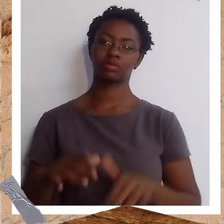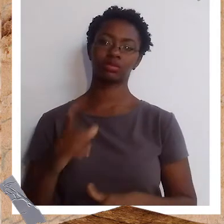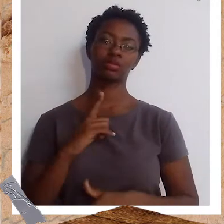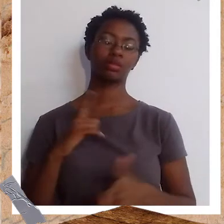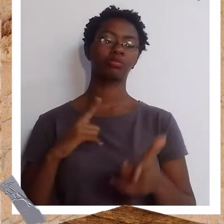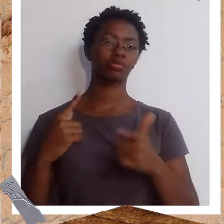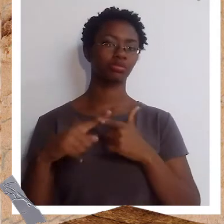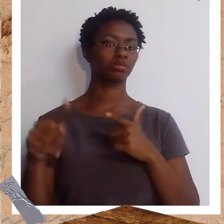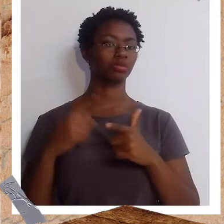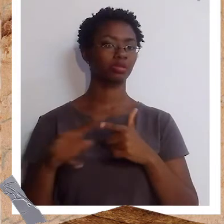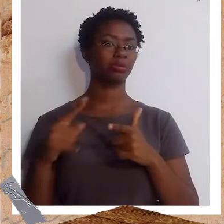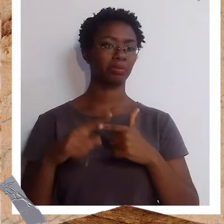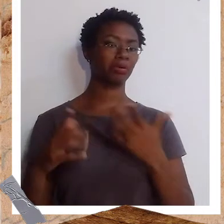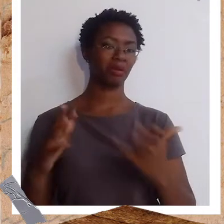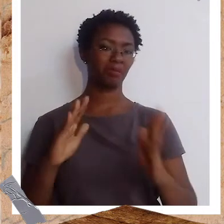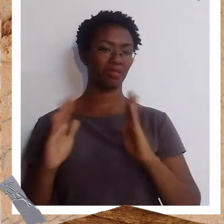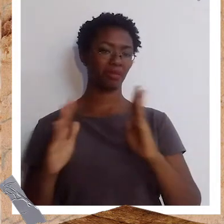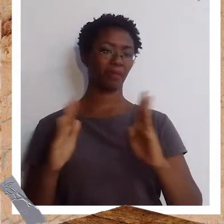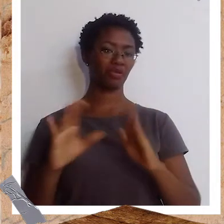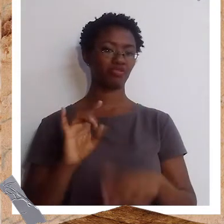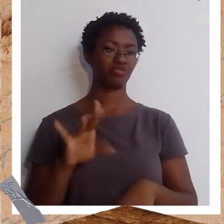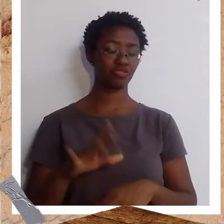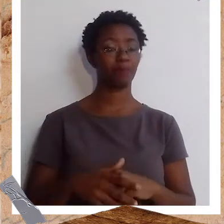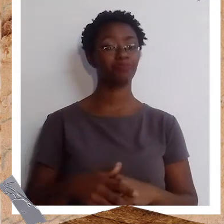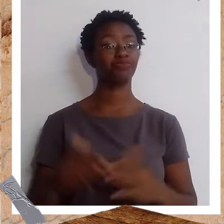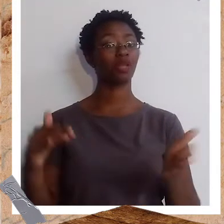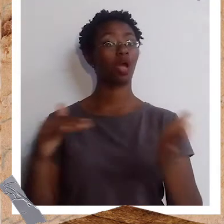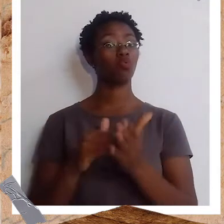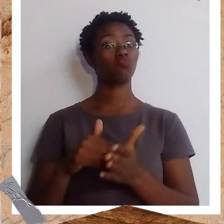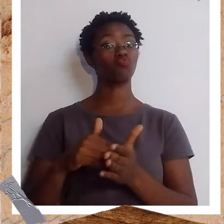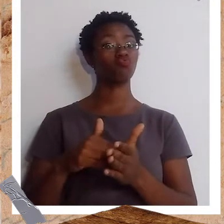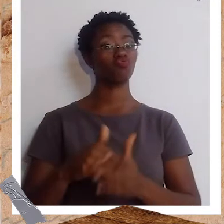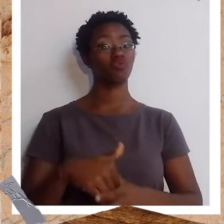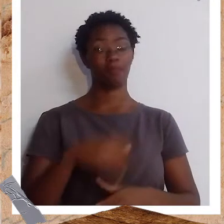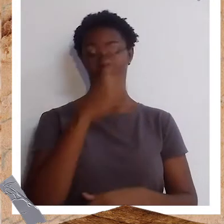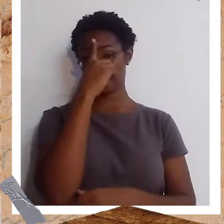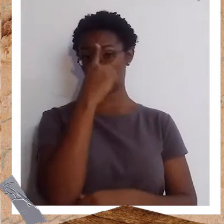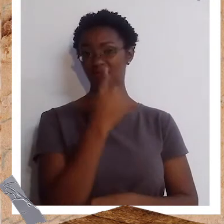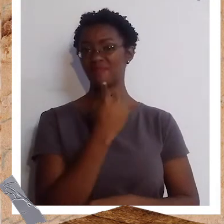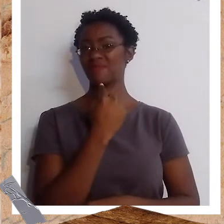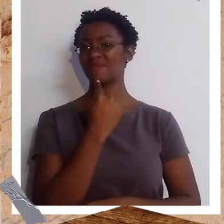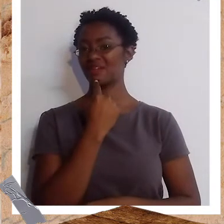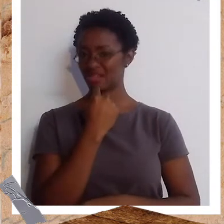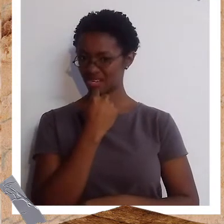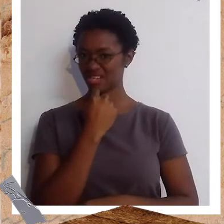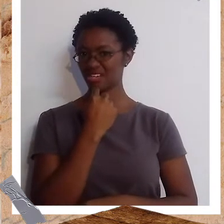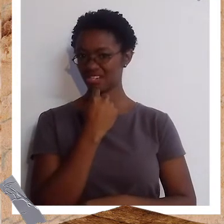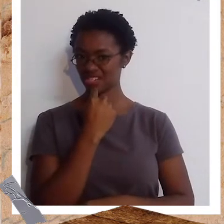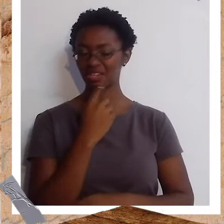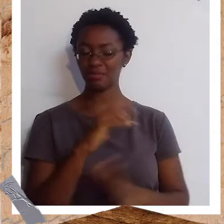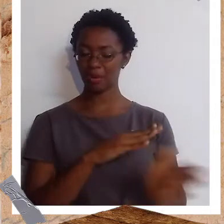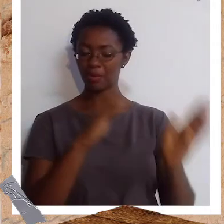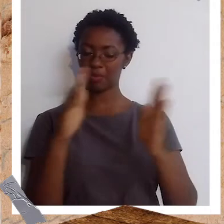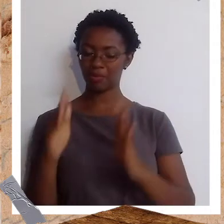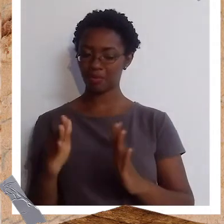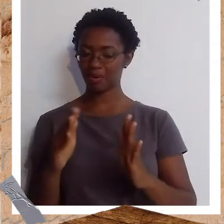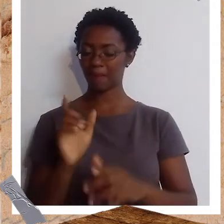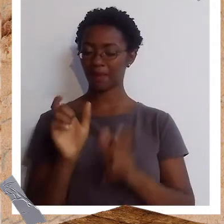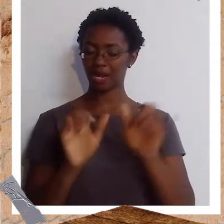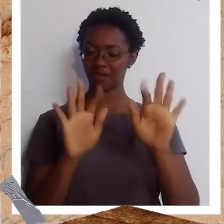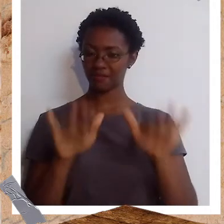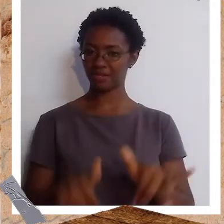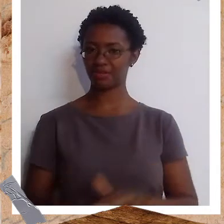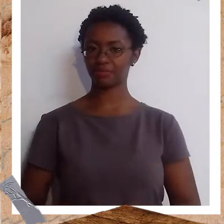como disse o Hélio, uma onda. A gente tem uma última imagem e para a gente passar para as palavras finais.